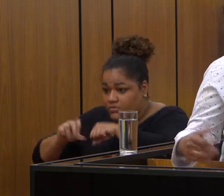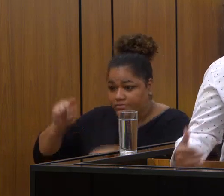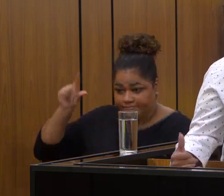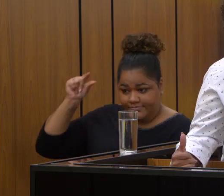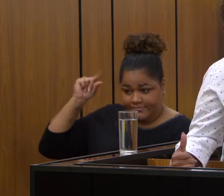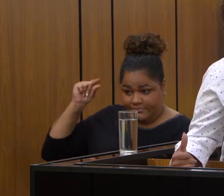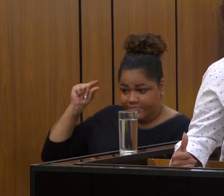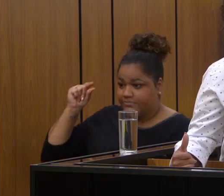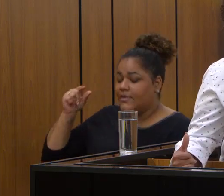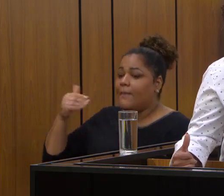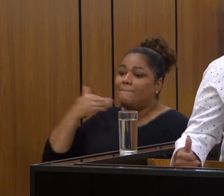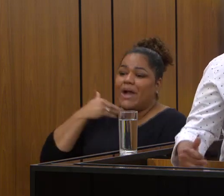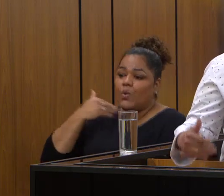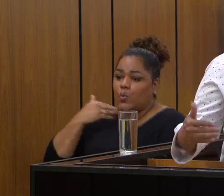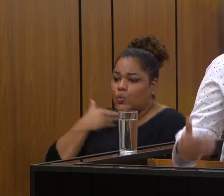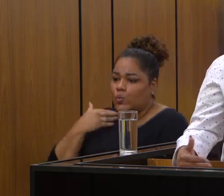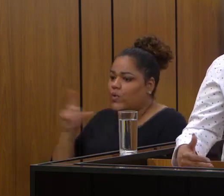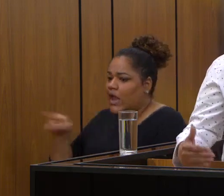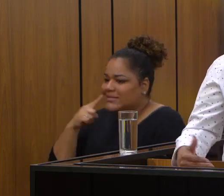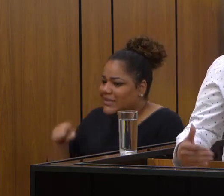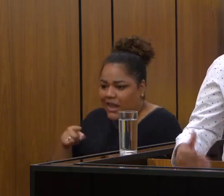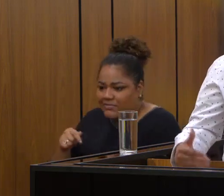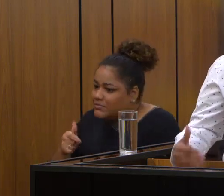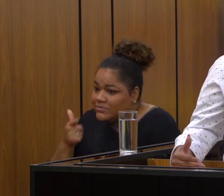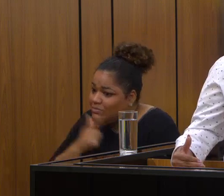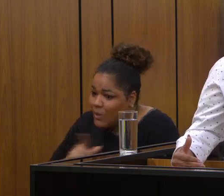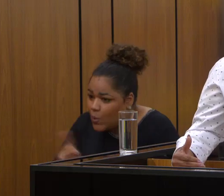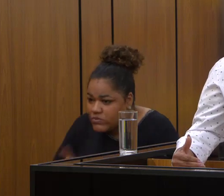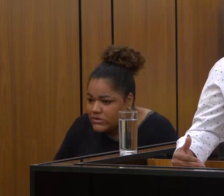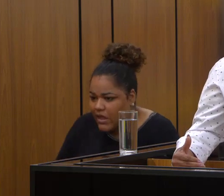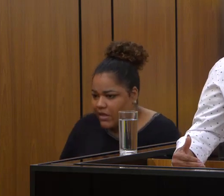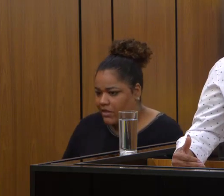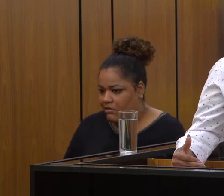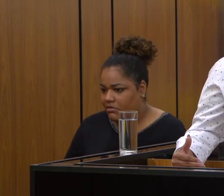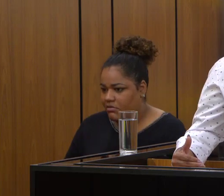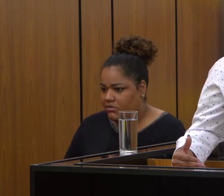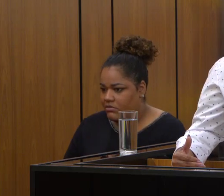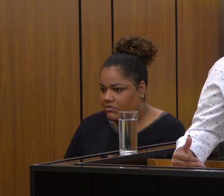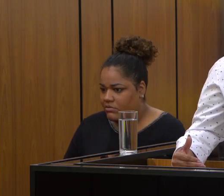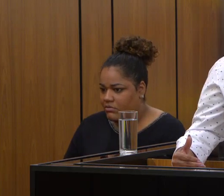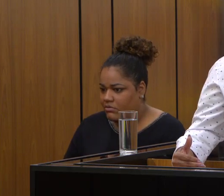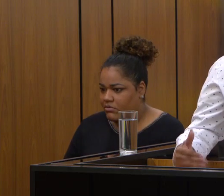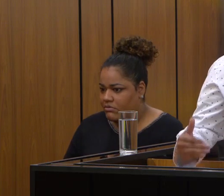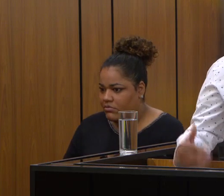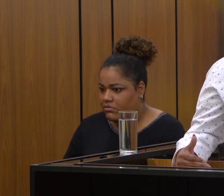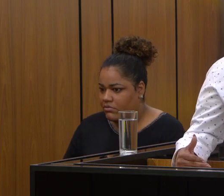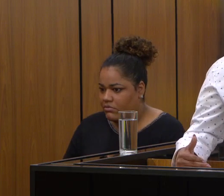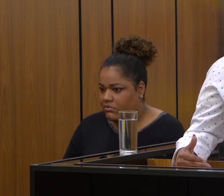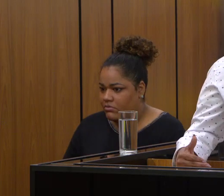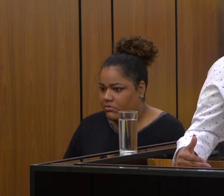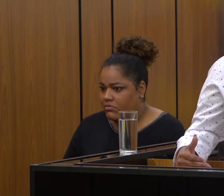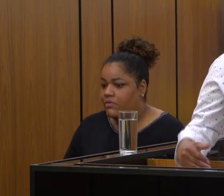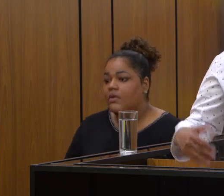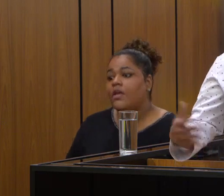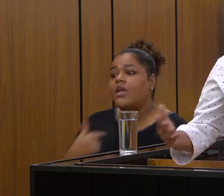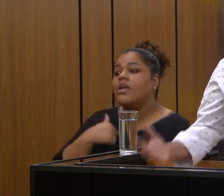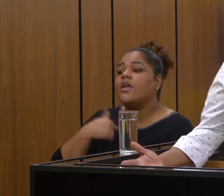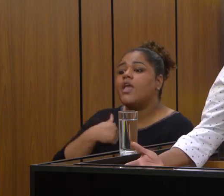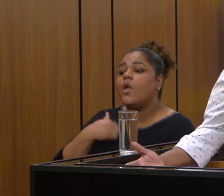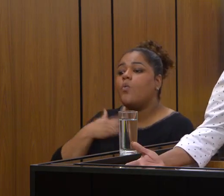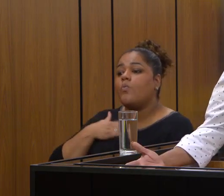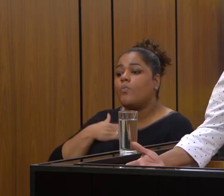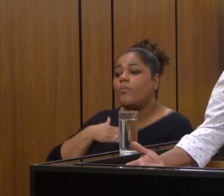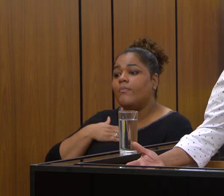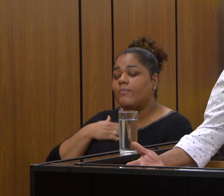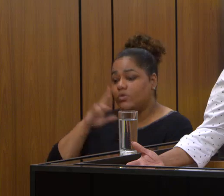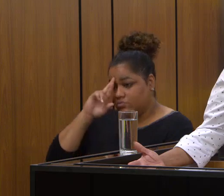aos bancos tem pessoas que não estão conseguindo eu meu sexo